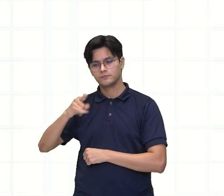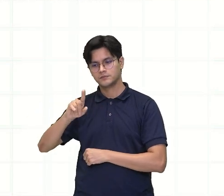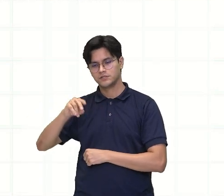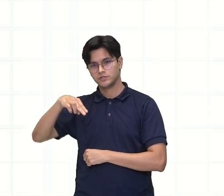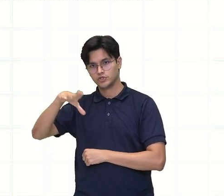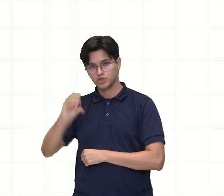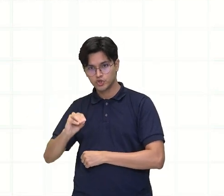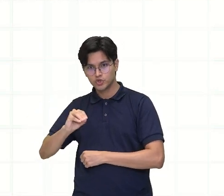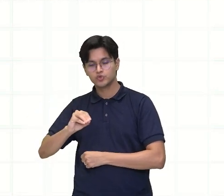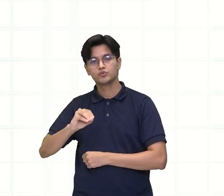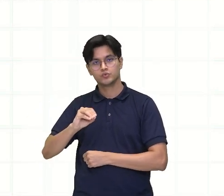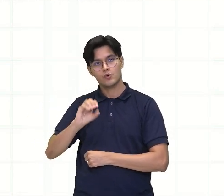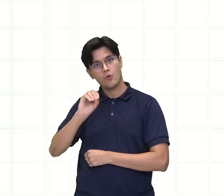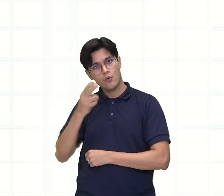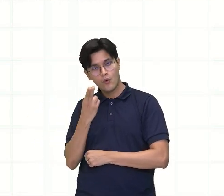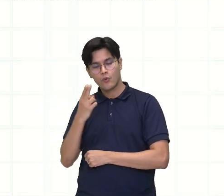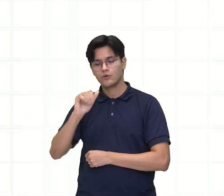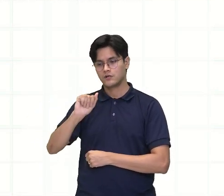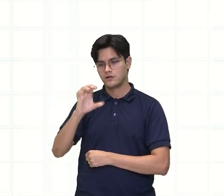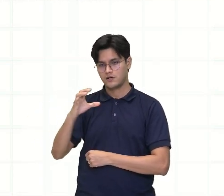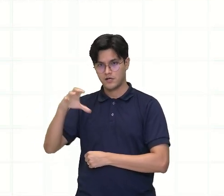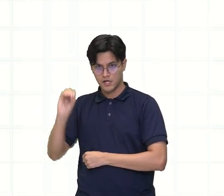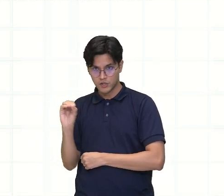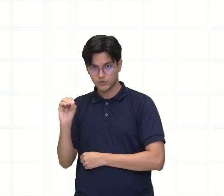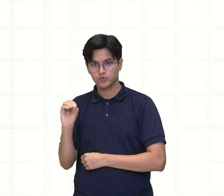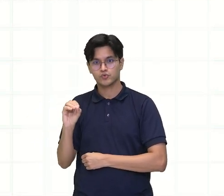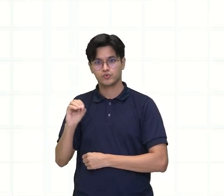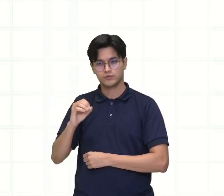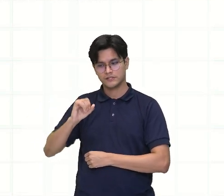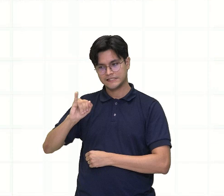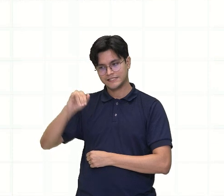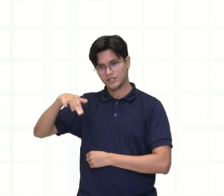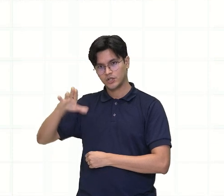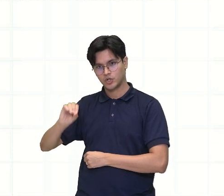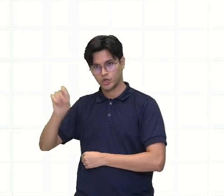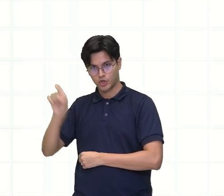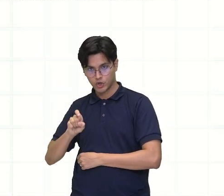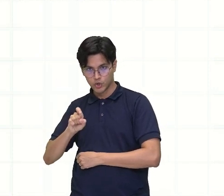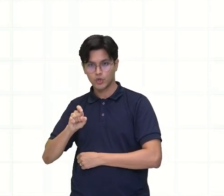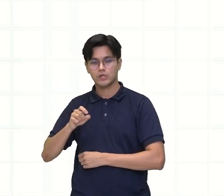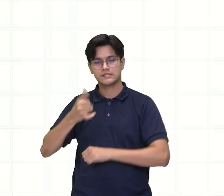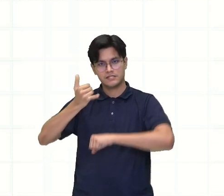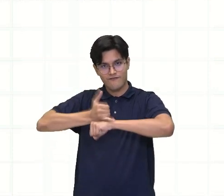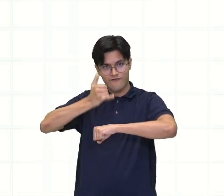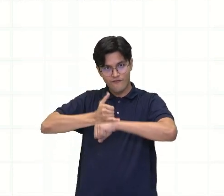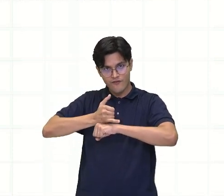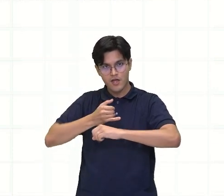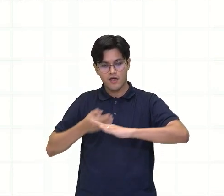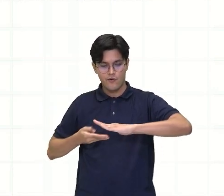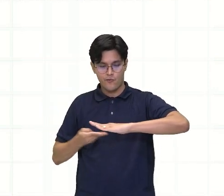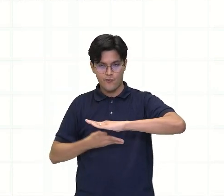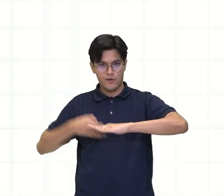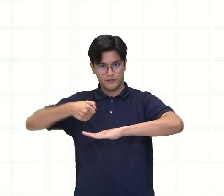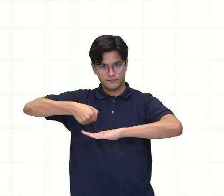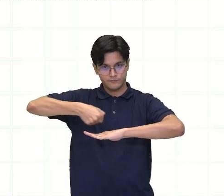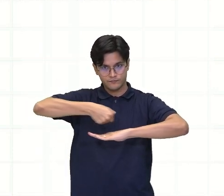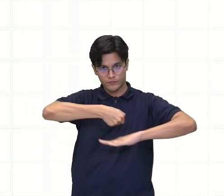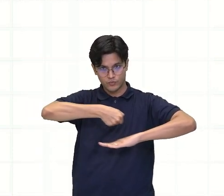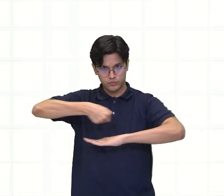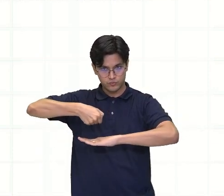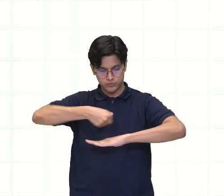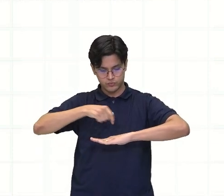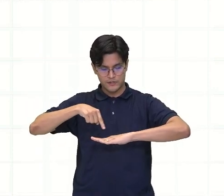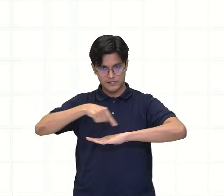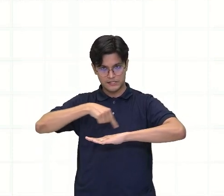ou aço inox, que são dois bons condutores. E aí,